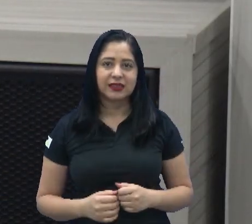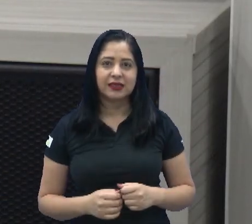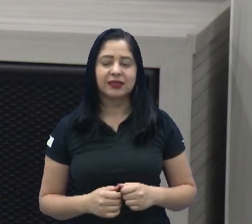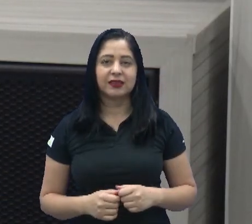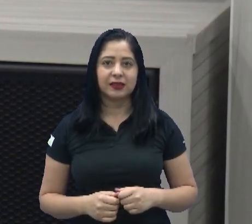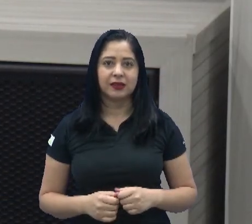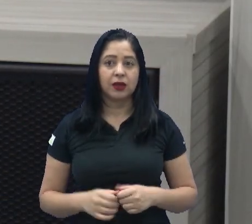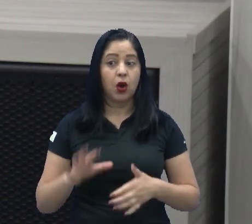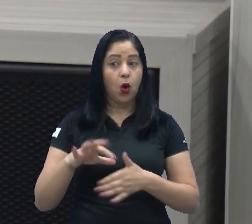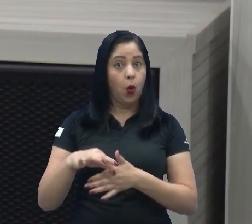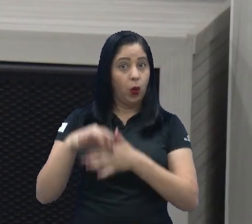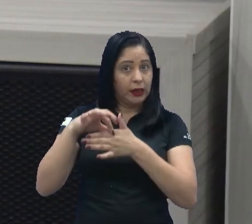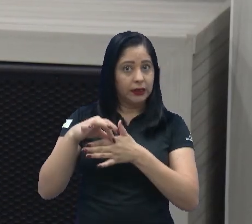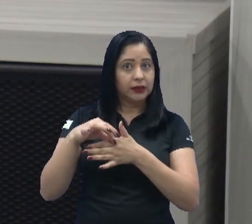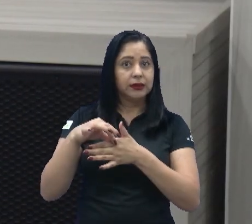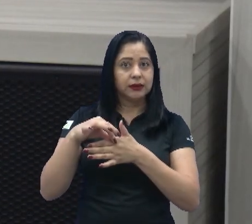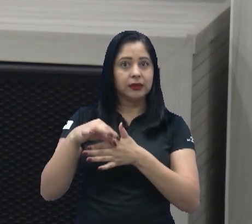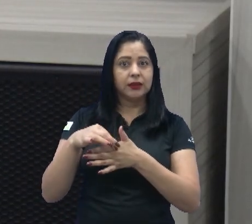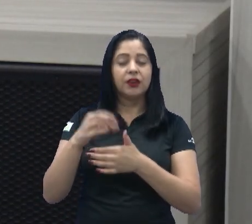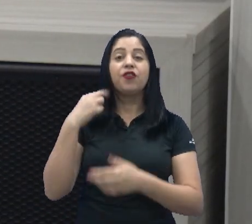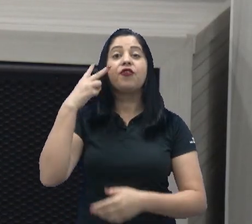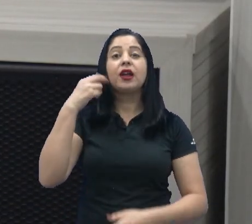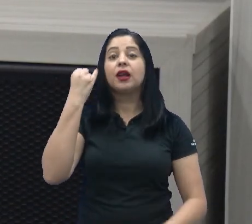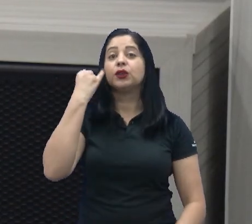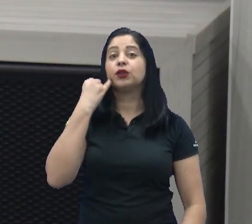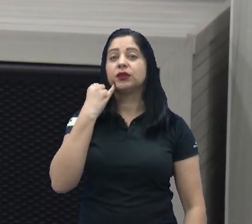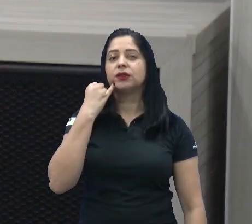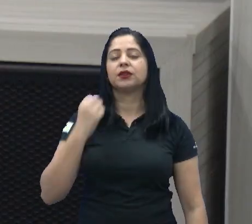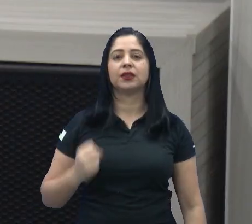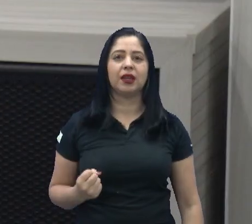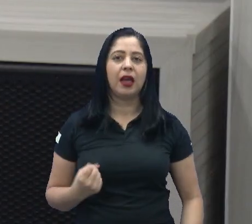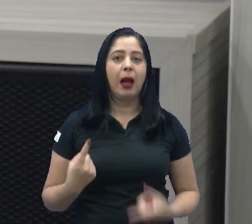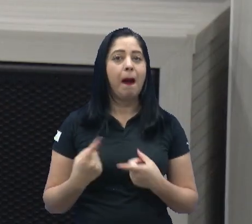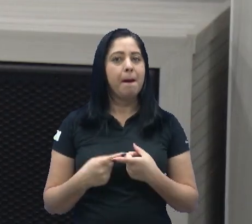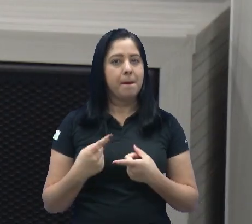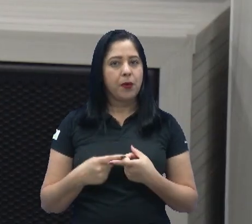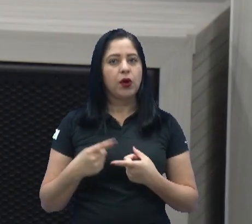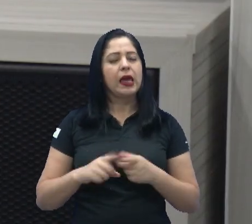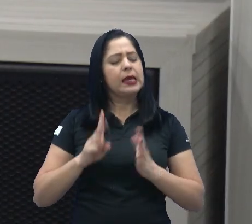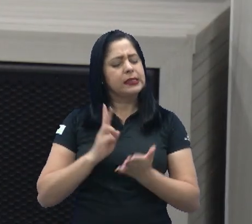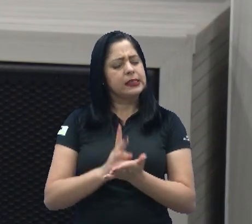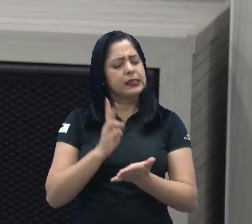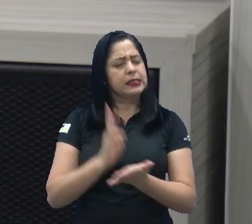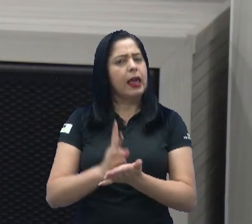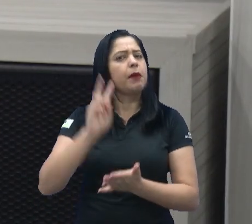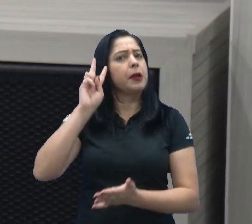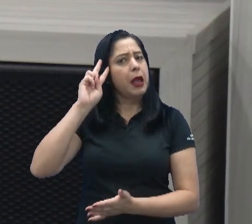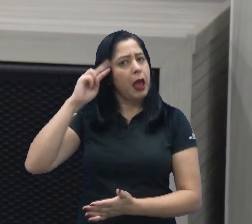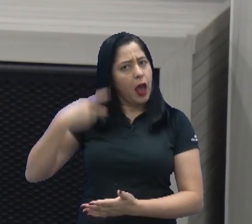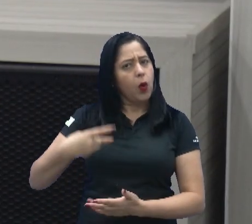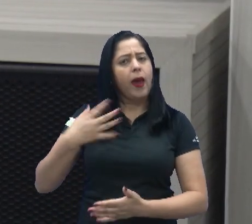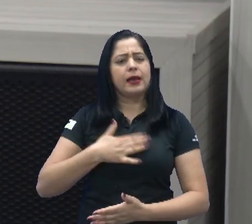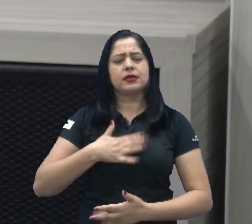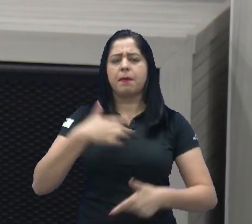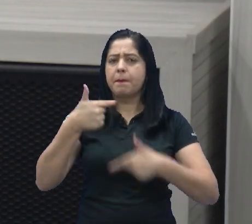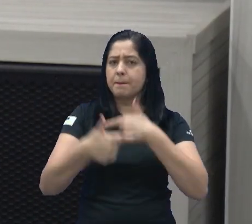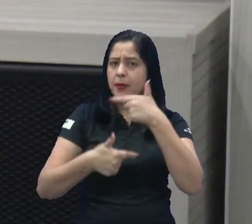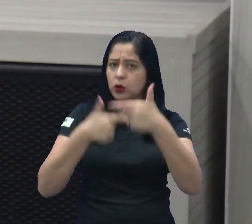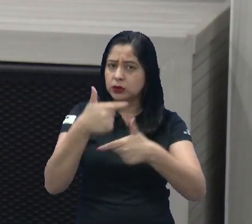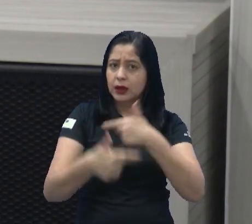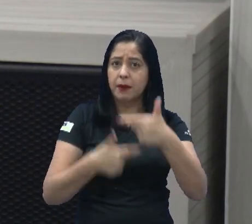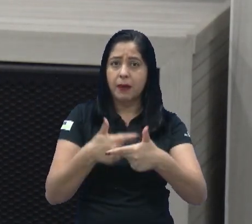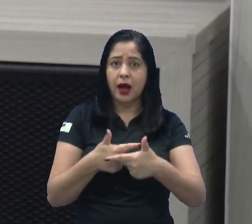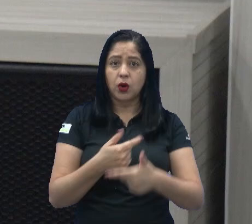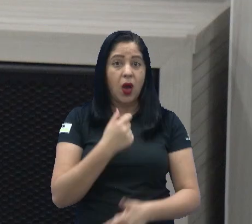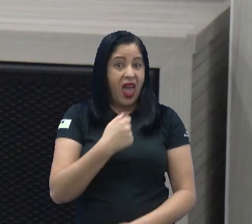ao líder do governo, ao Zé Luiz, né, por sempre reconhecer o trabalho que a gente realiza aqui nessa casa. Eu que tenho apenas 6